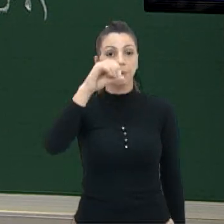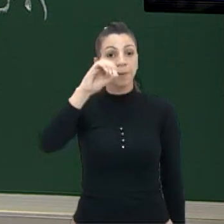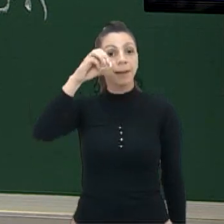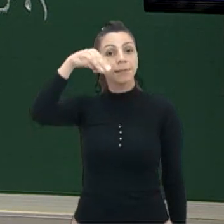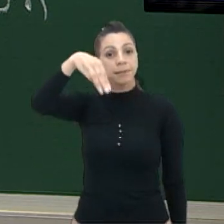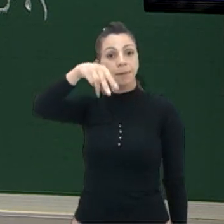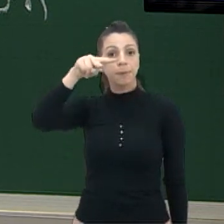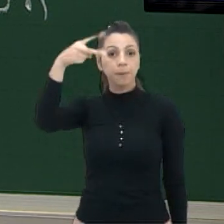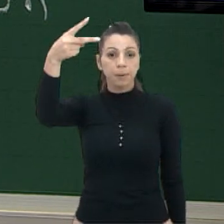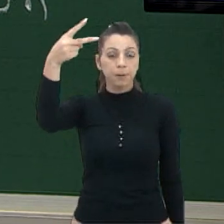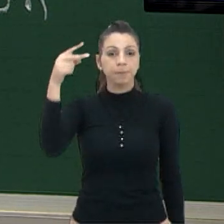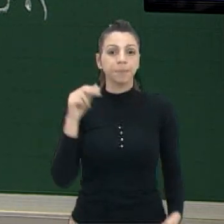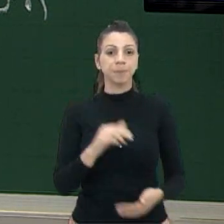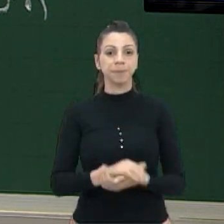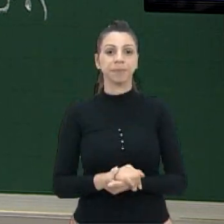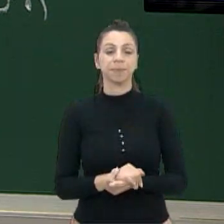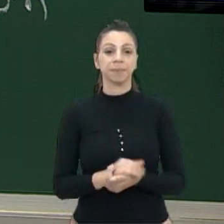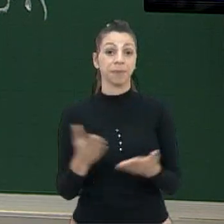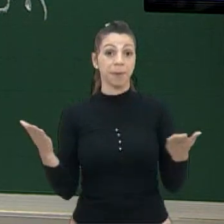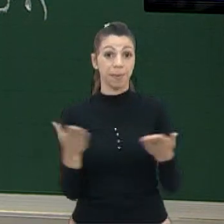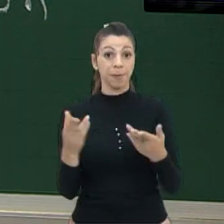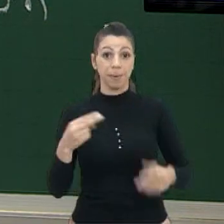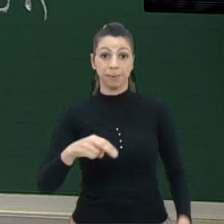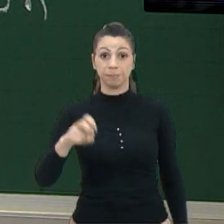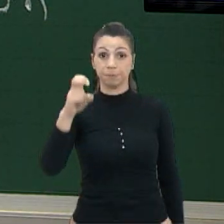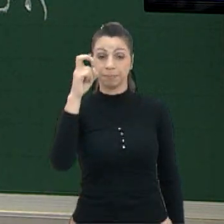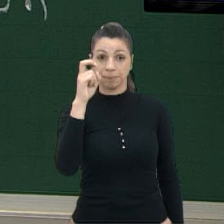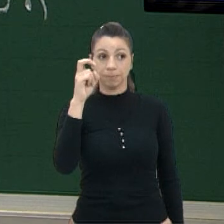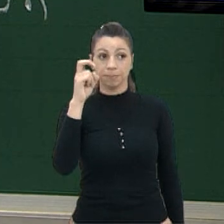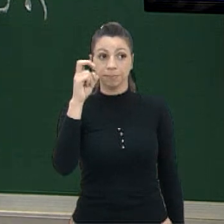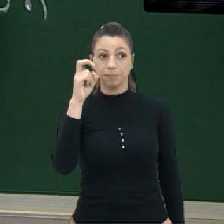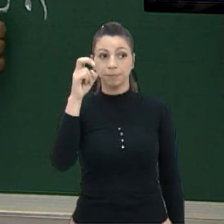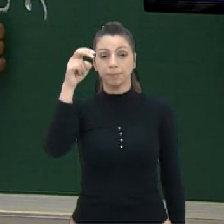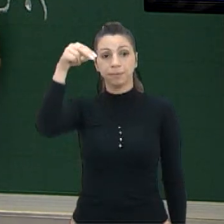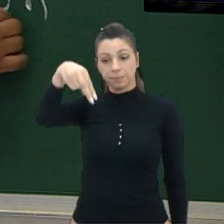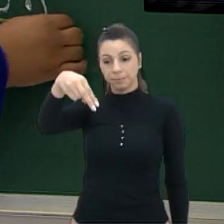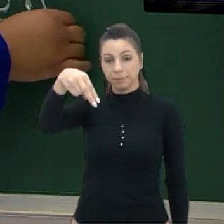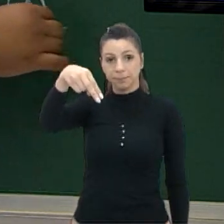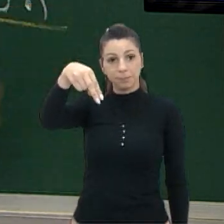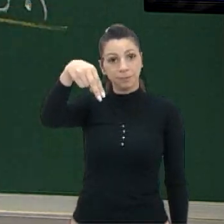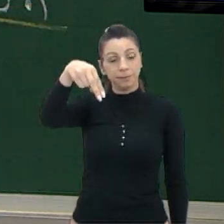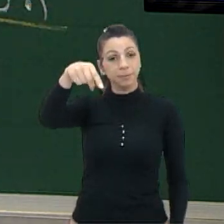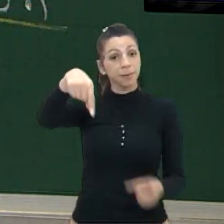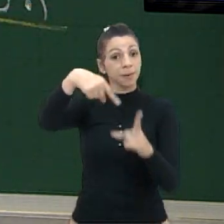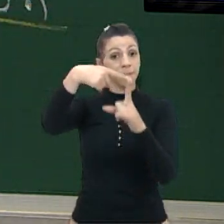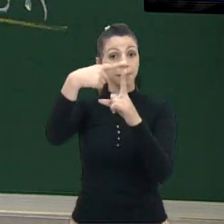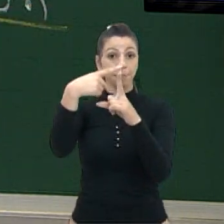Agora, eu vou juntar o 5n com o 3n.